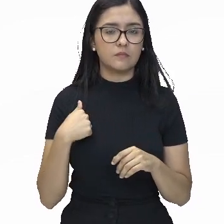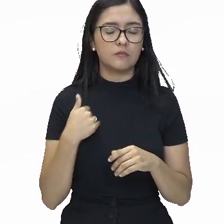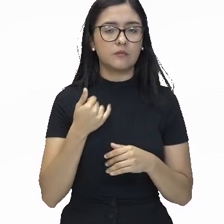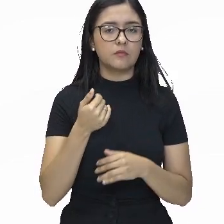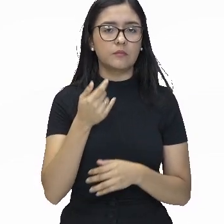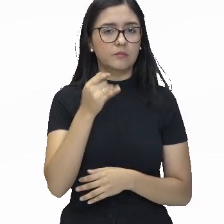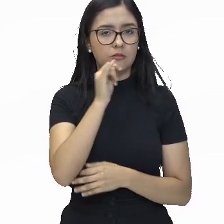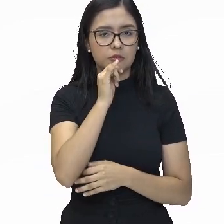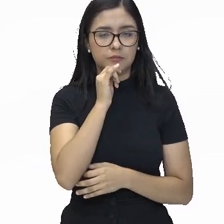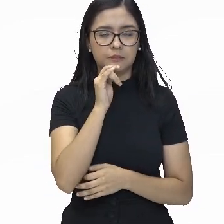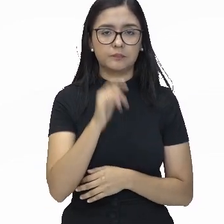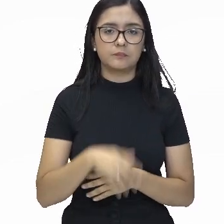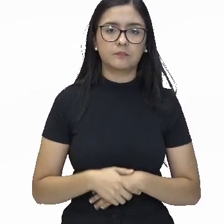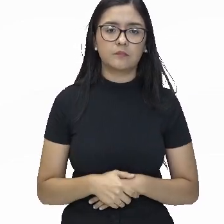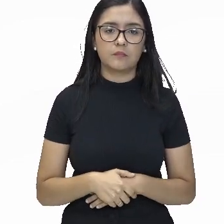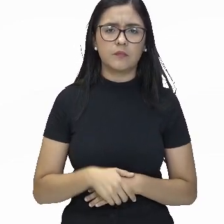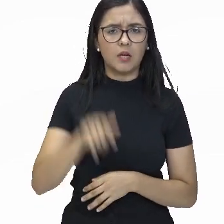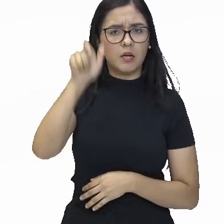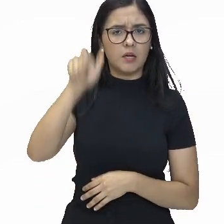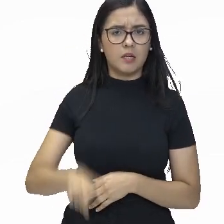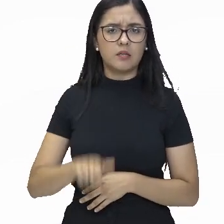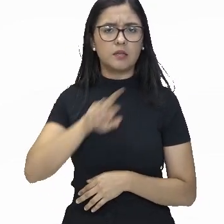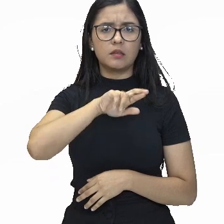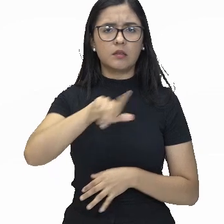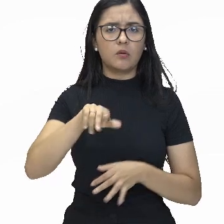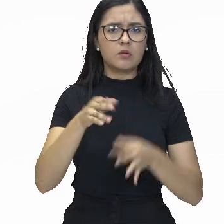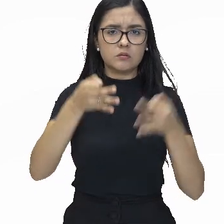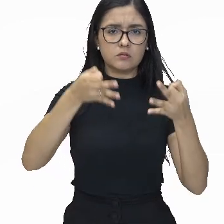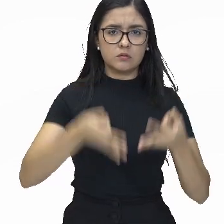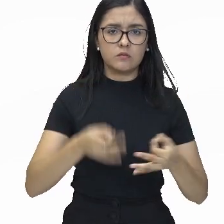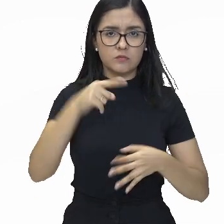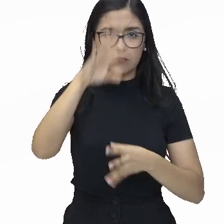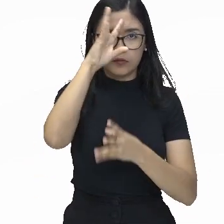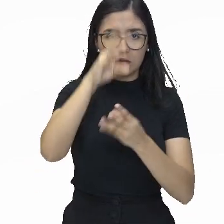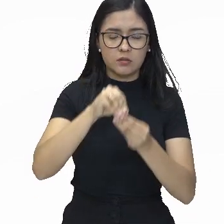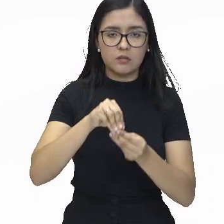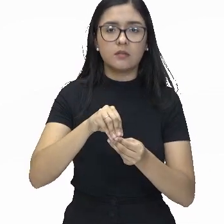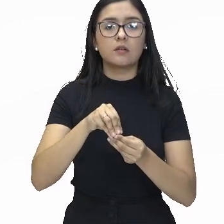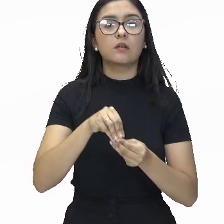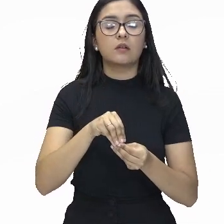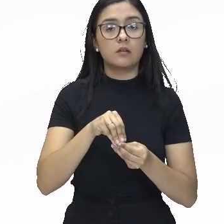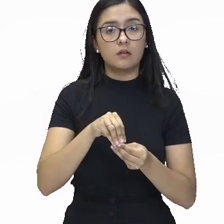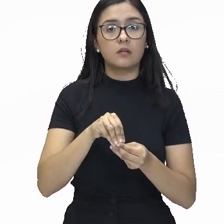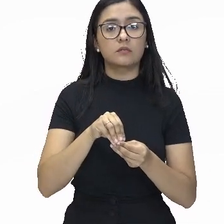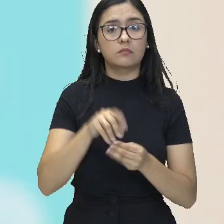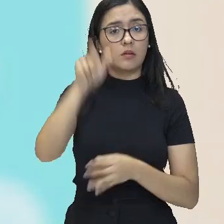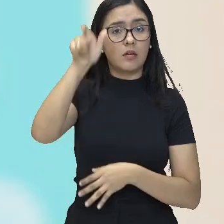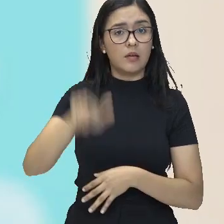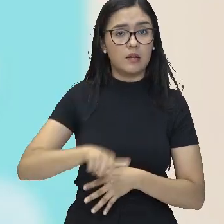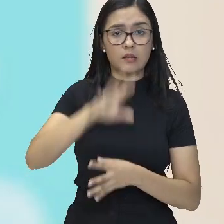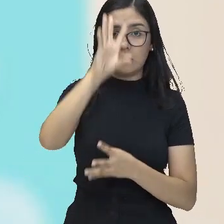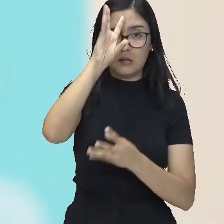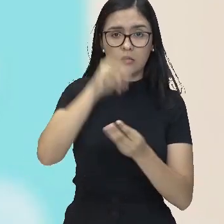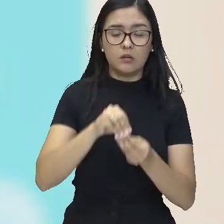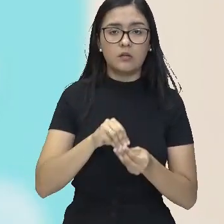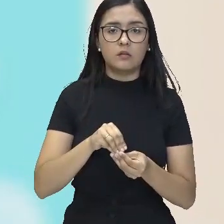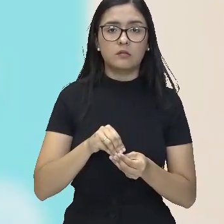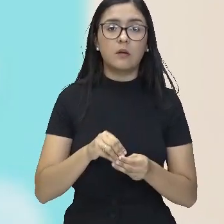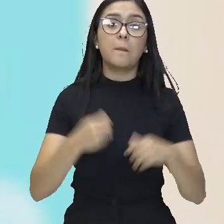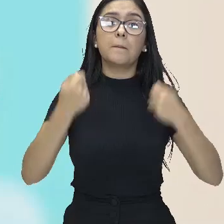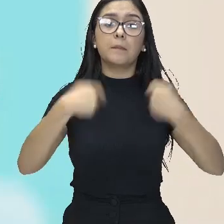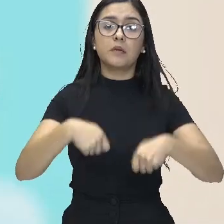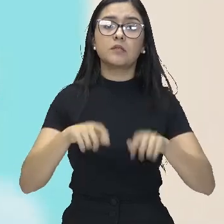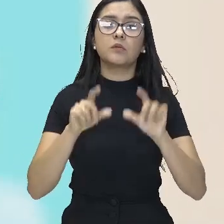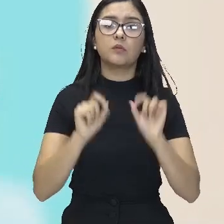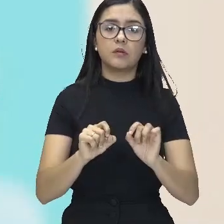o seguinte, que não é honesto. Você vai compreender que não é honesto? Não, vai